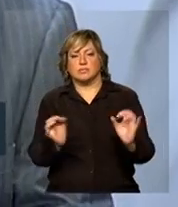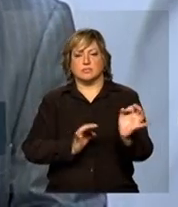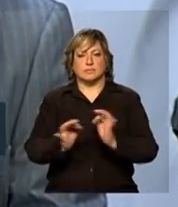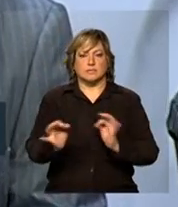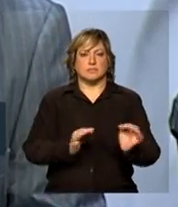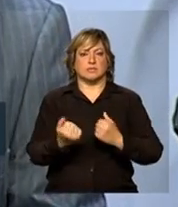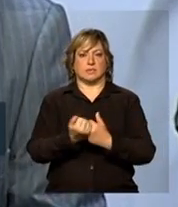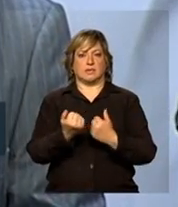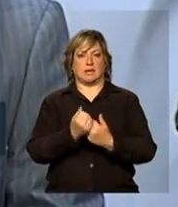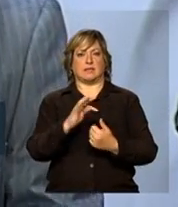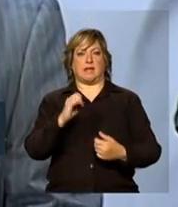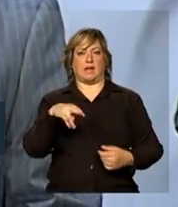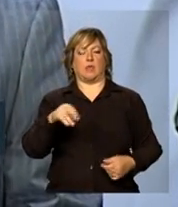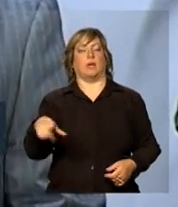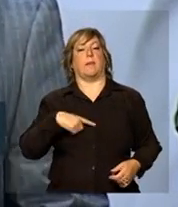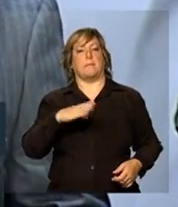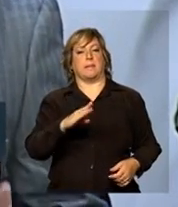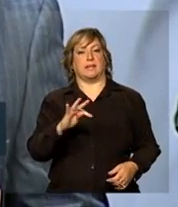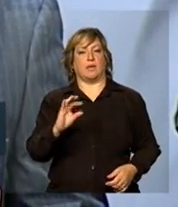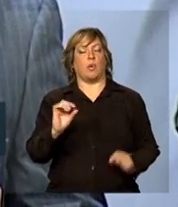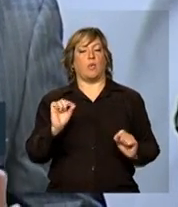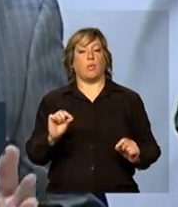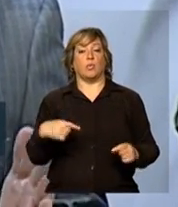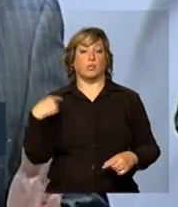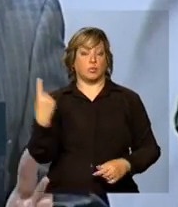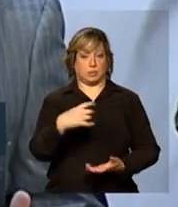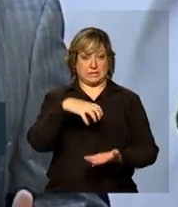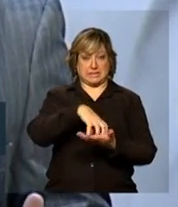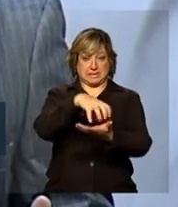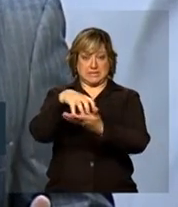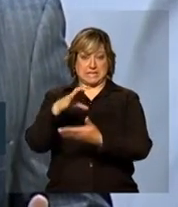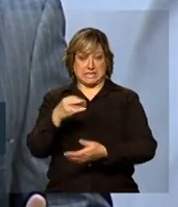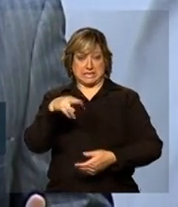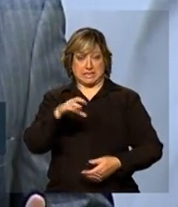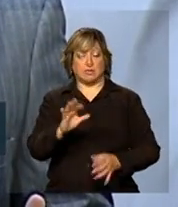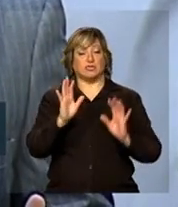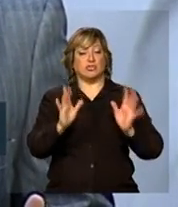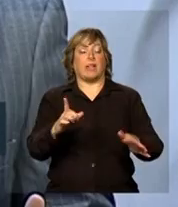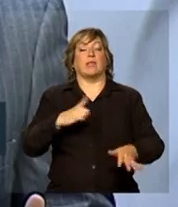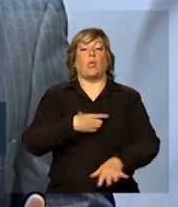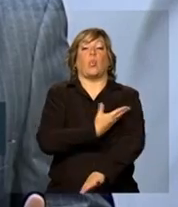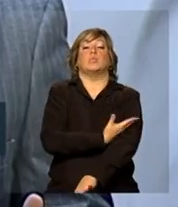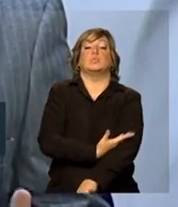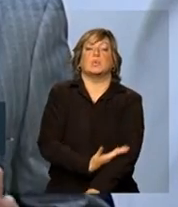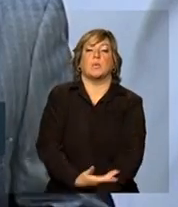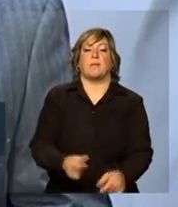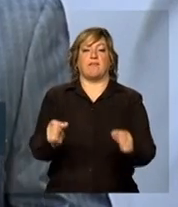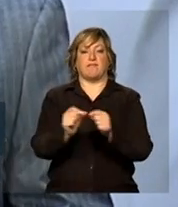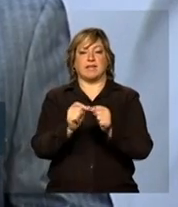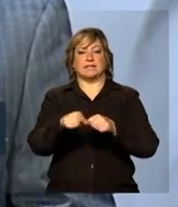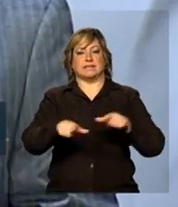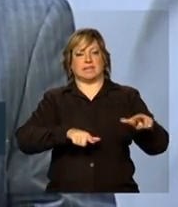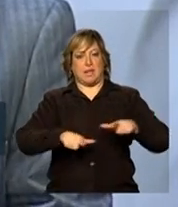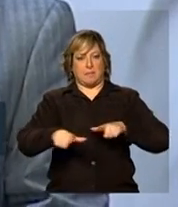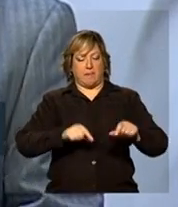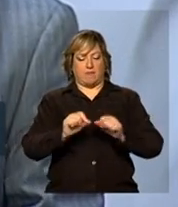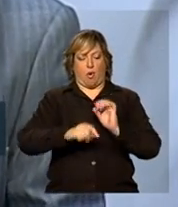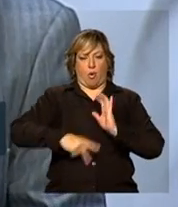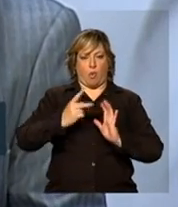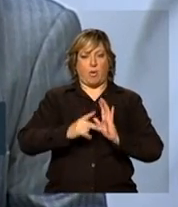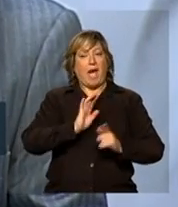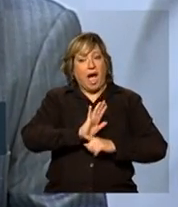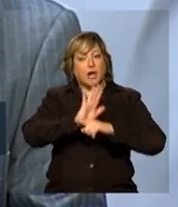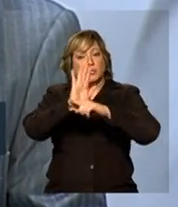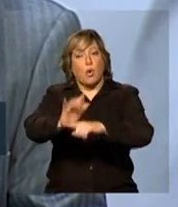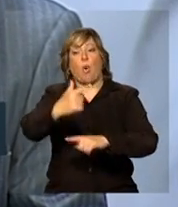muito importante da ABTO, que é os centros que já têm tradição de realizar transplantes, apoiarem a implantação de